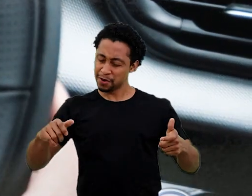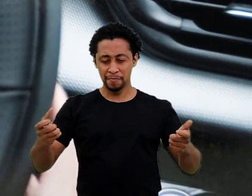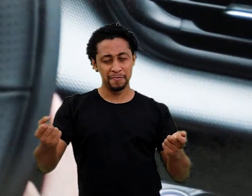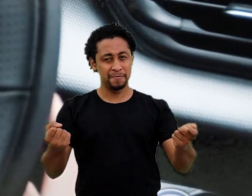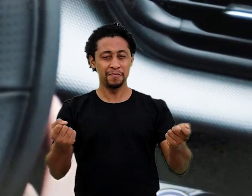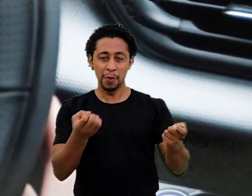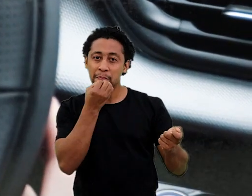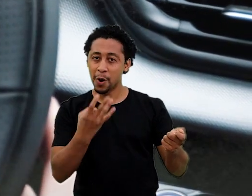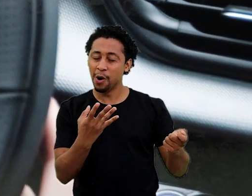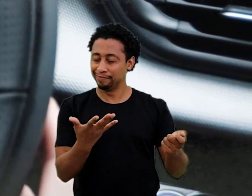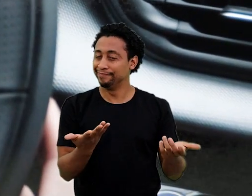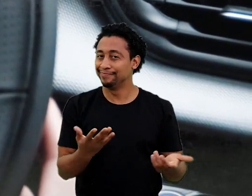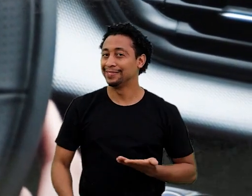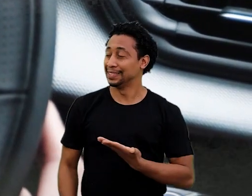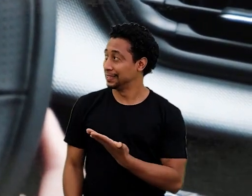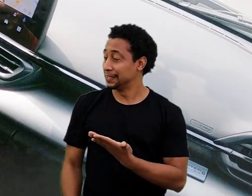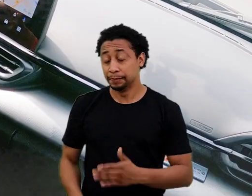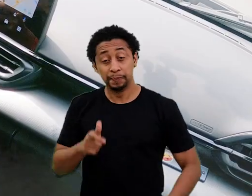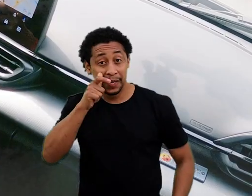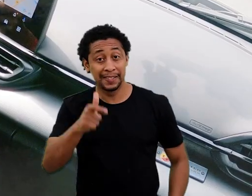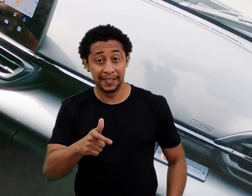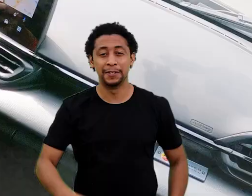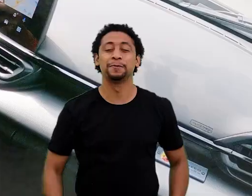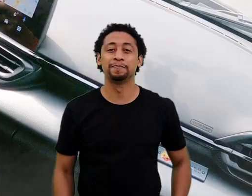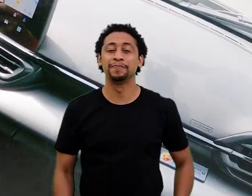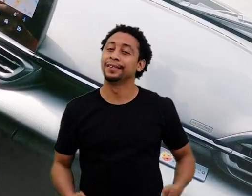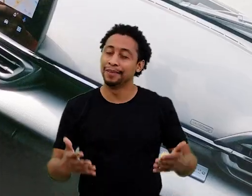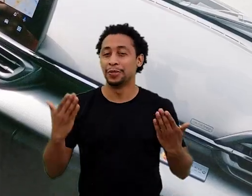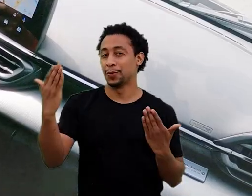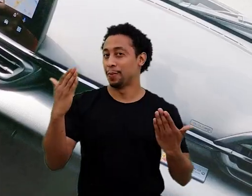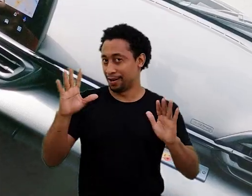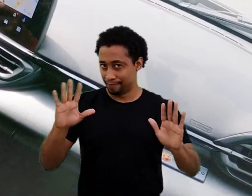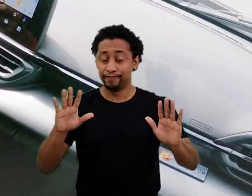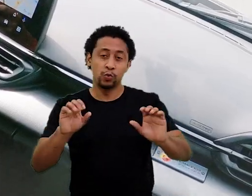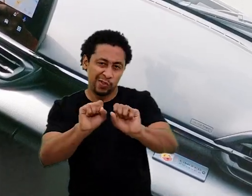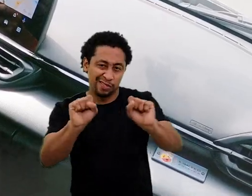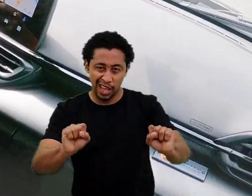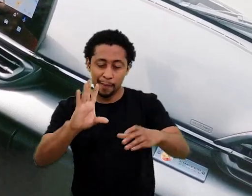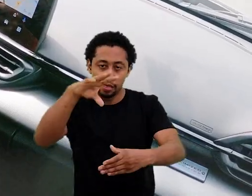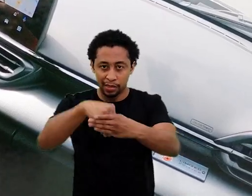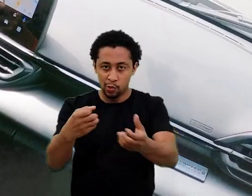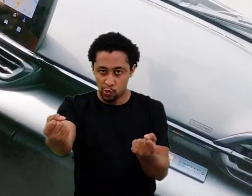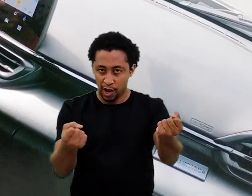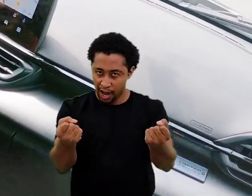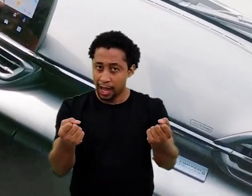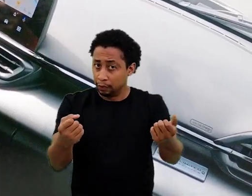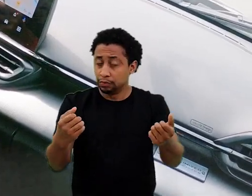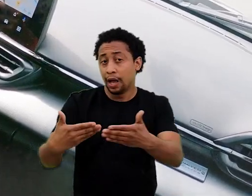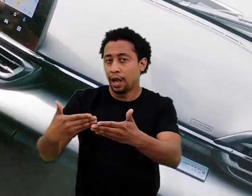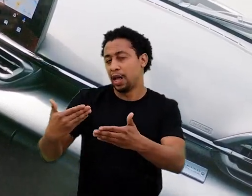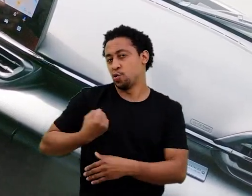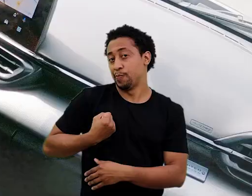Então achei isso aí uma coisa bem interessante. Falei de Multi-Air 3, né? É um sistema aí que já está bem conhecido, né? A gente já explicou isso